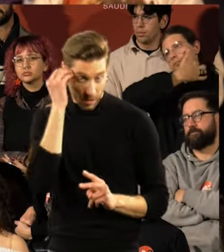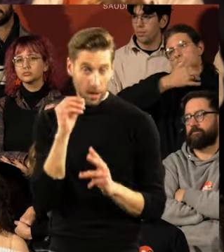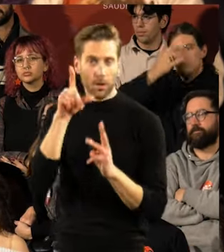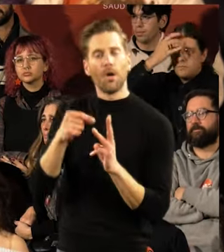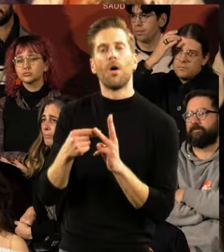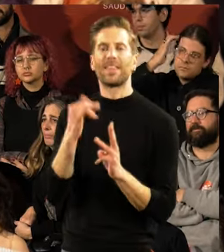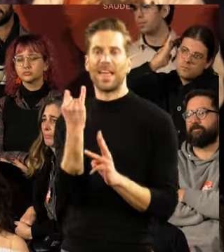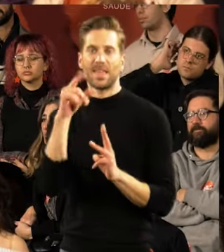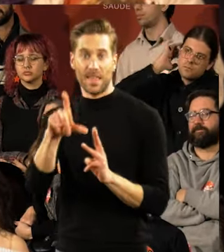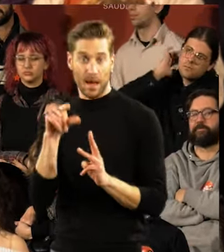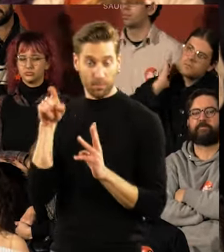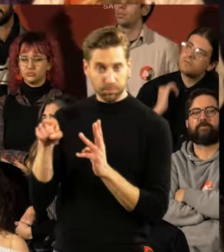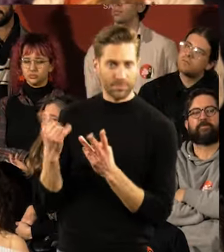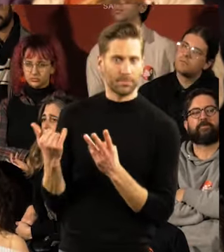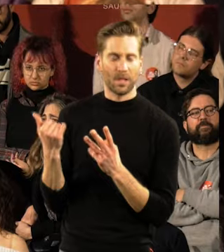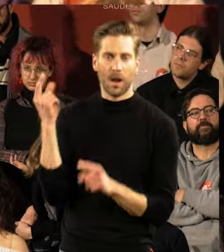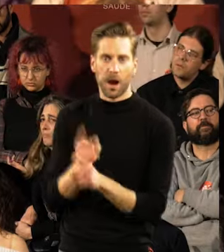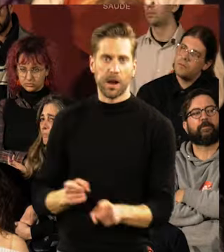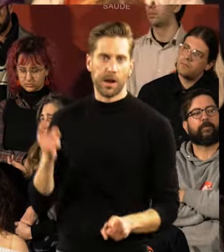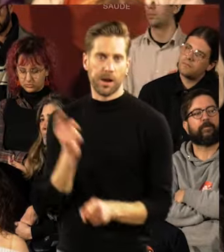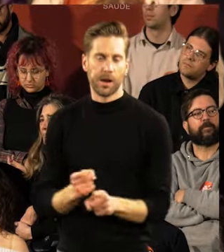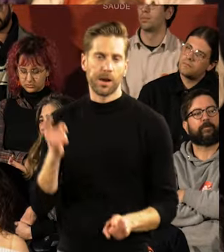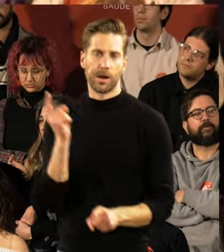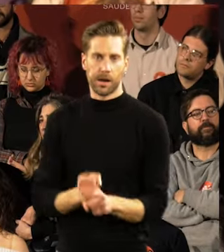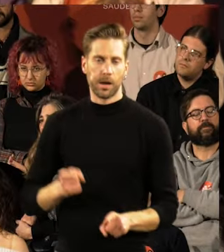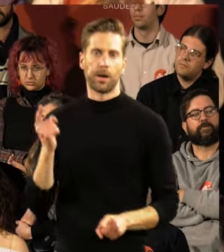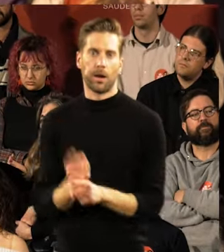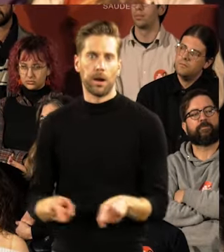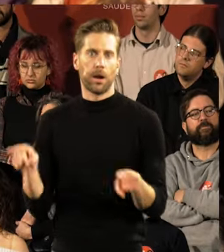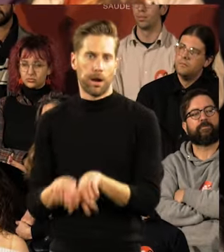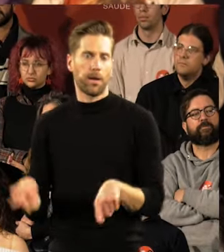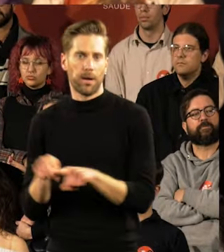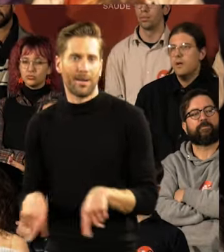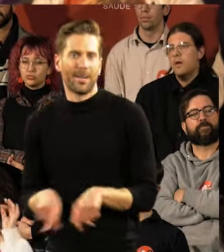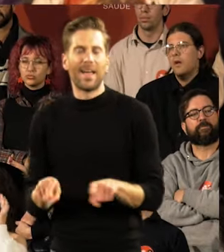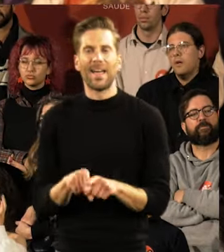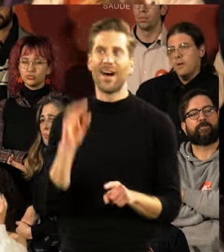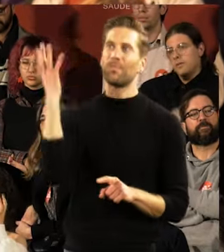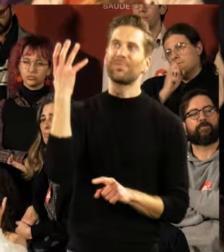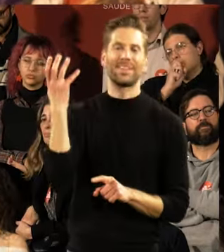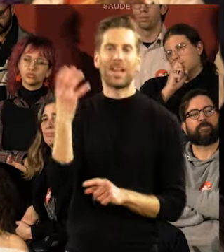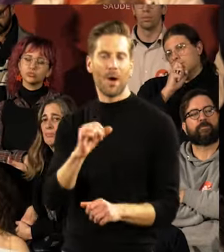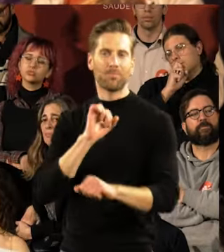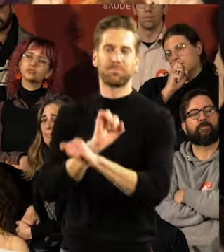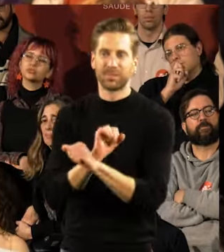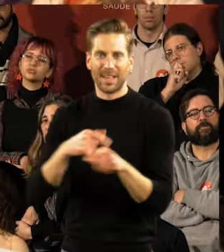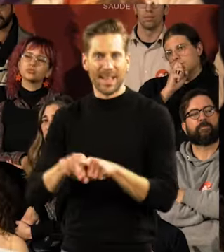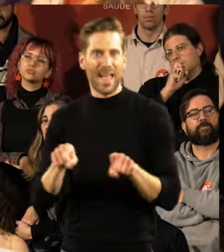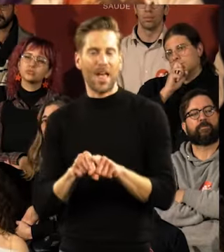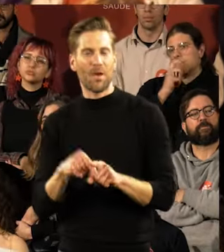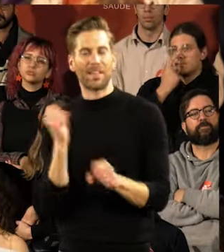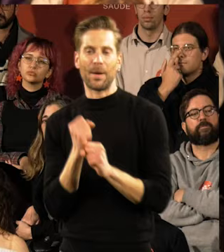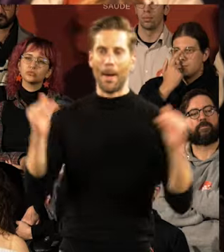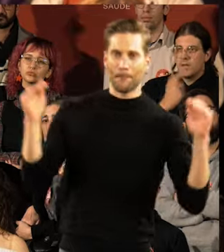iniciativa liberal é sempre o mesmo. Querem convencer-nos que travar a crise climática significa cortar